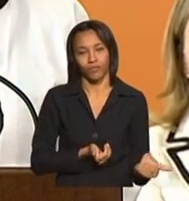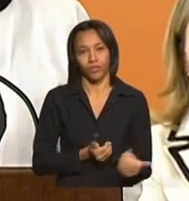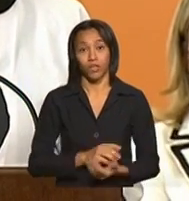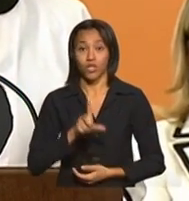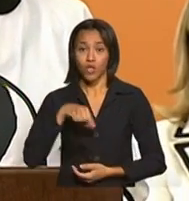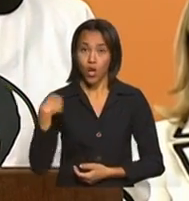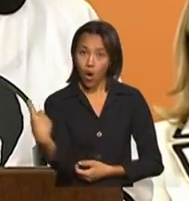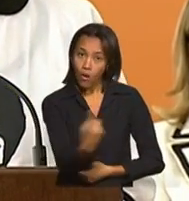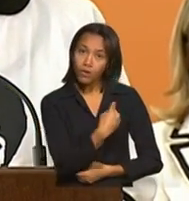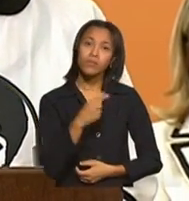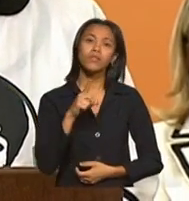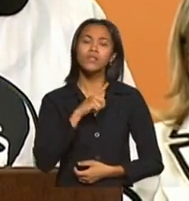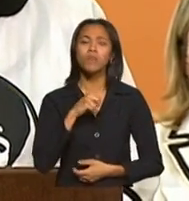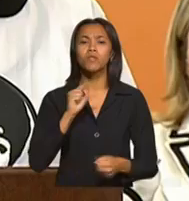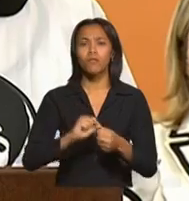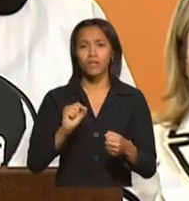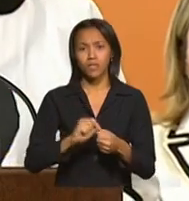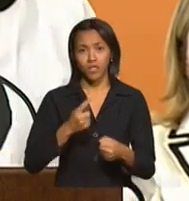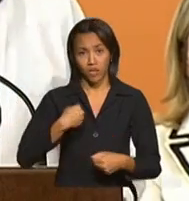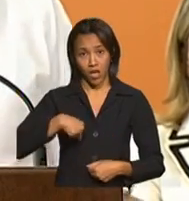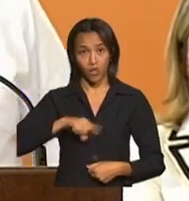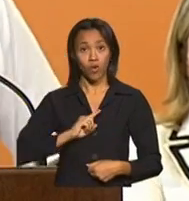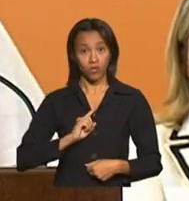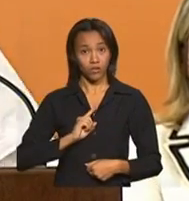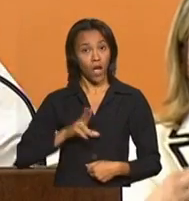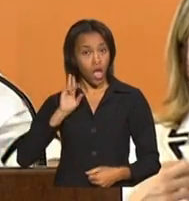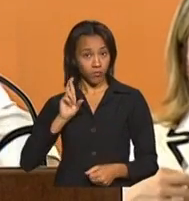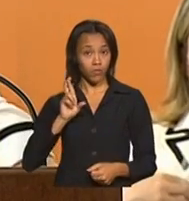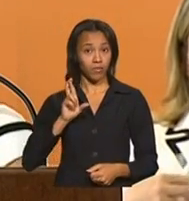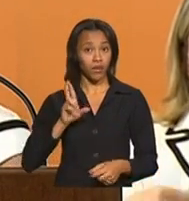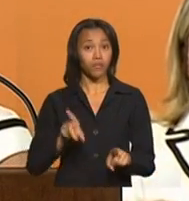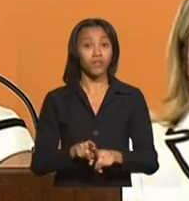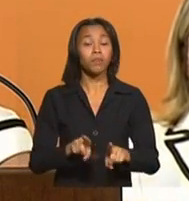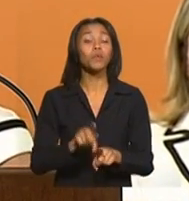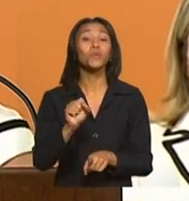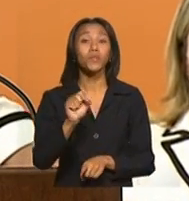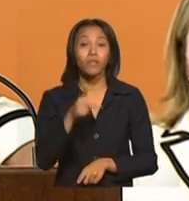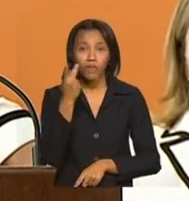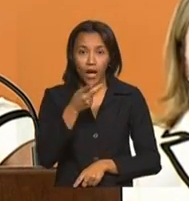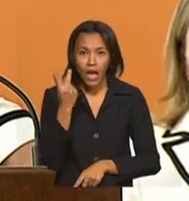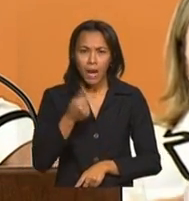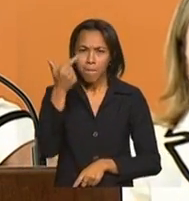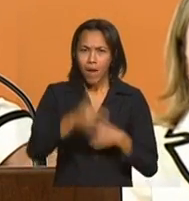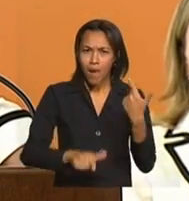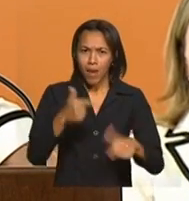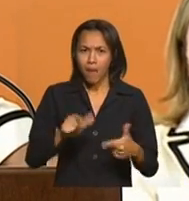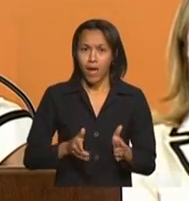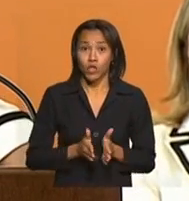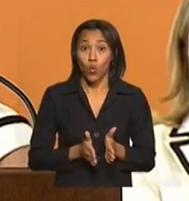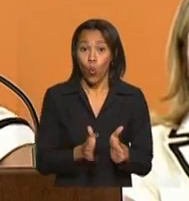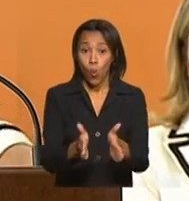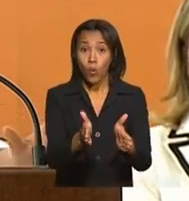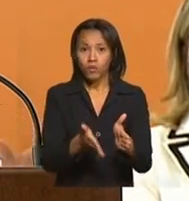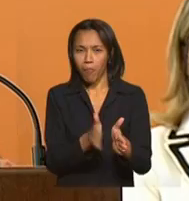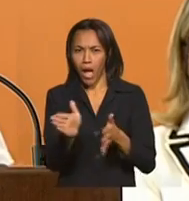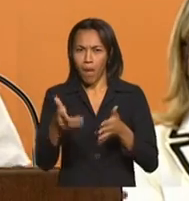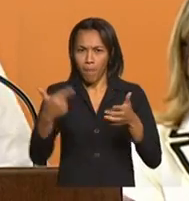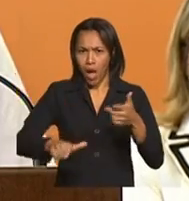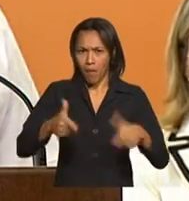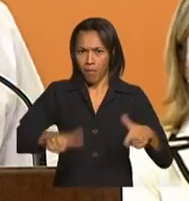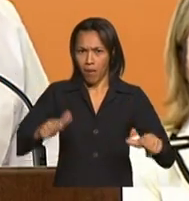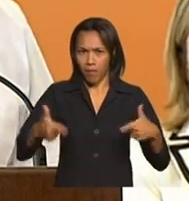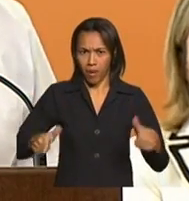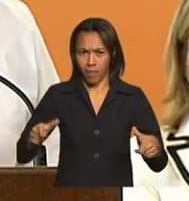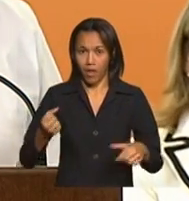Nós estamos fazendo a nossa parte também no que se refere à duplicação de rodovias, aumentar